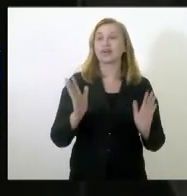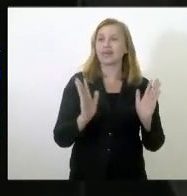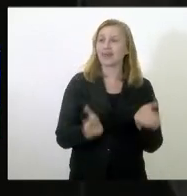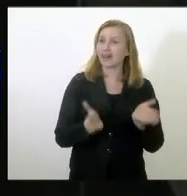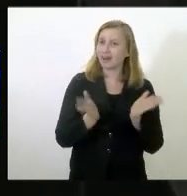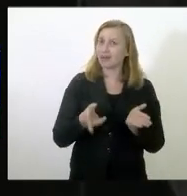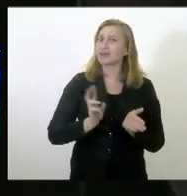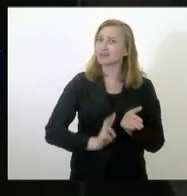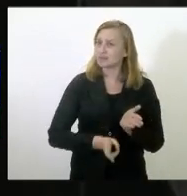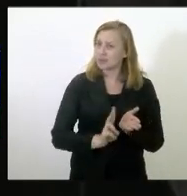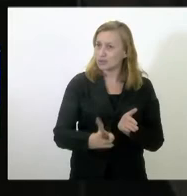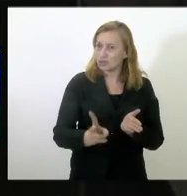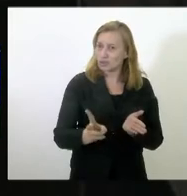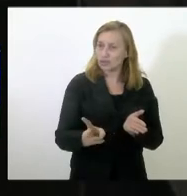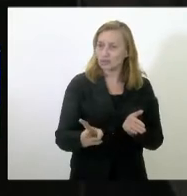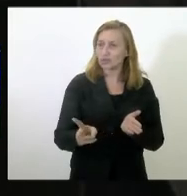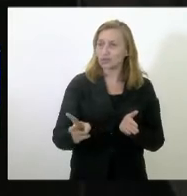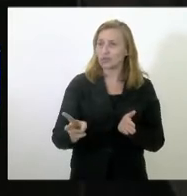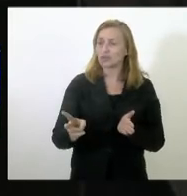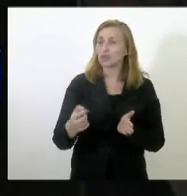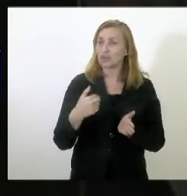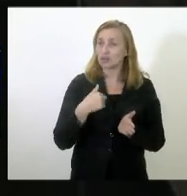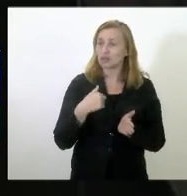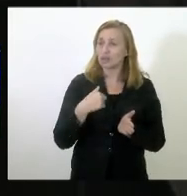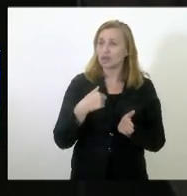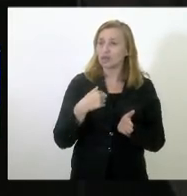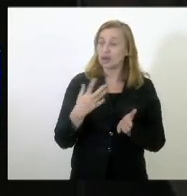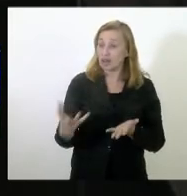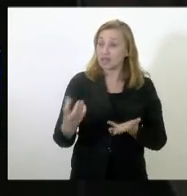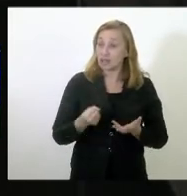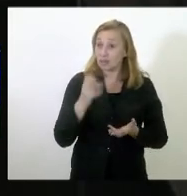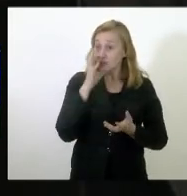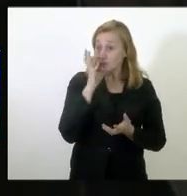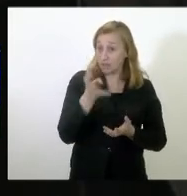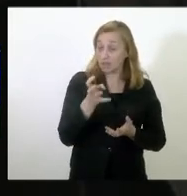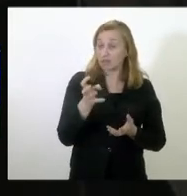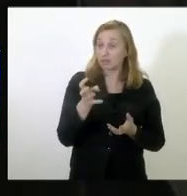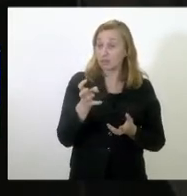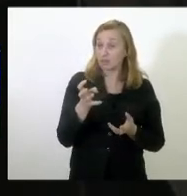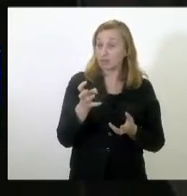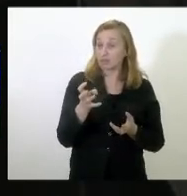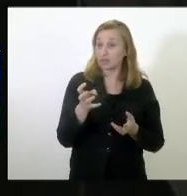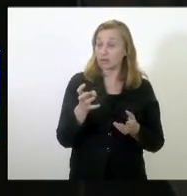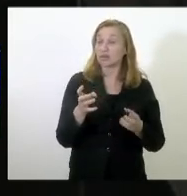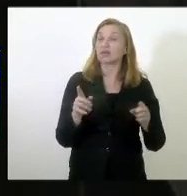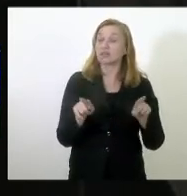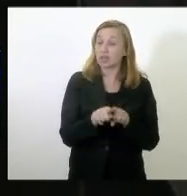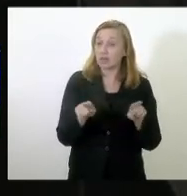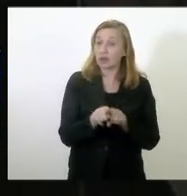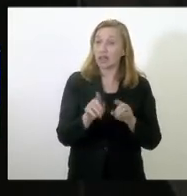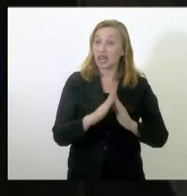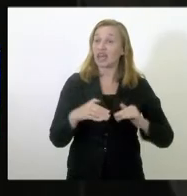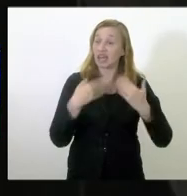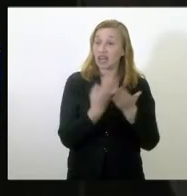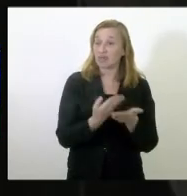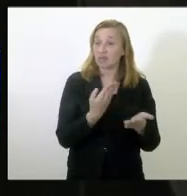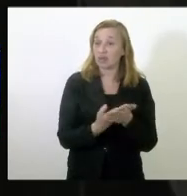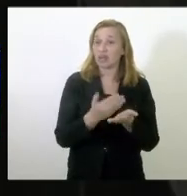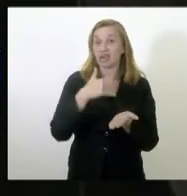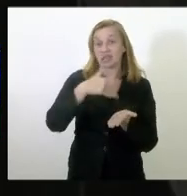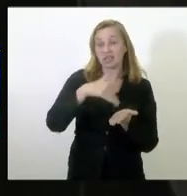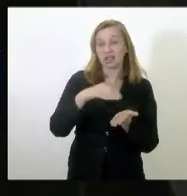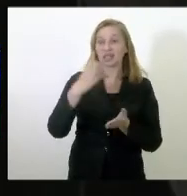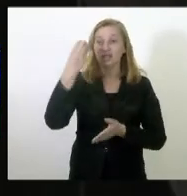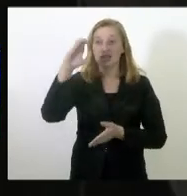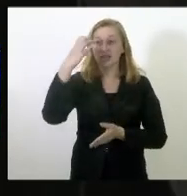dando continuidade às denúncias que eu tenho recebido, eu fiz também requerimento de informação à Secretaria de Ciência